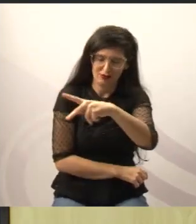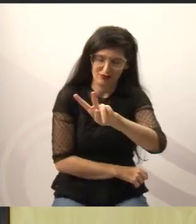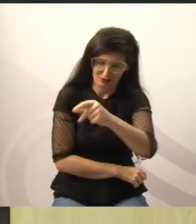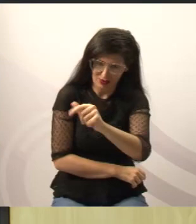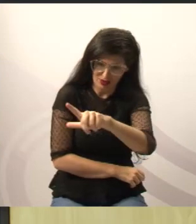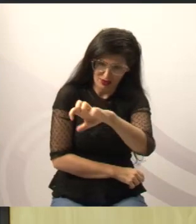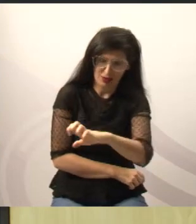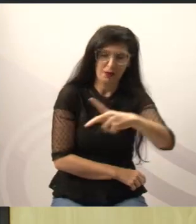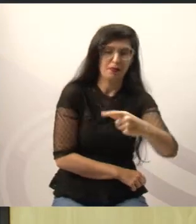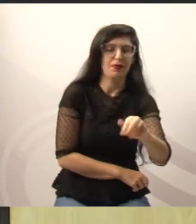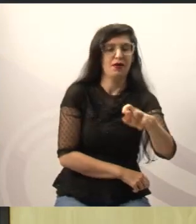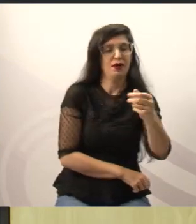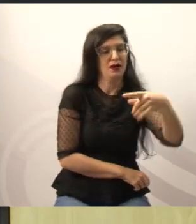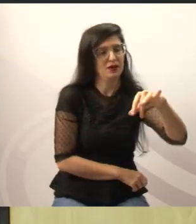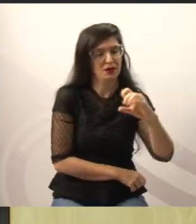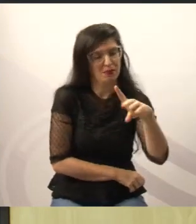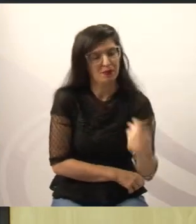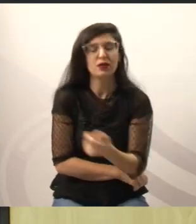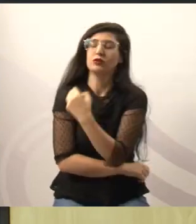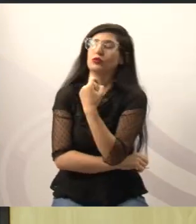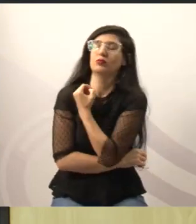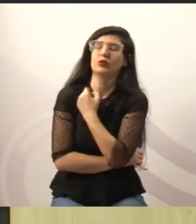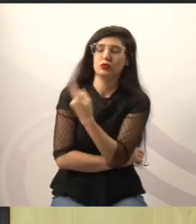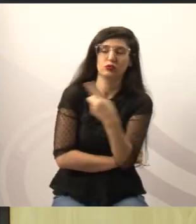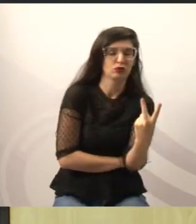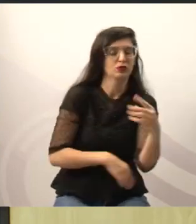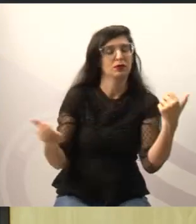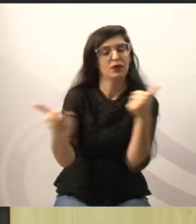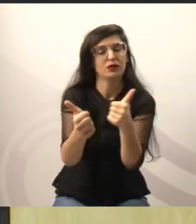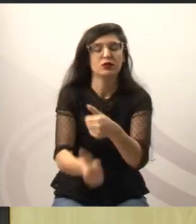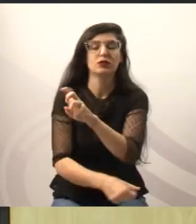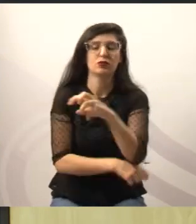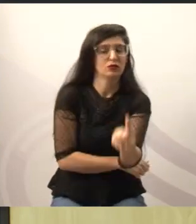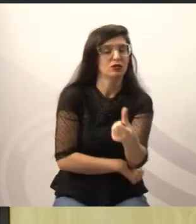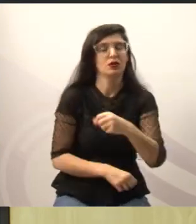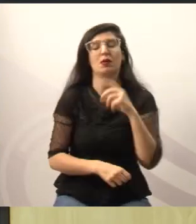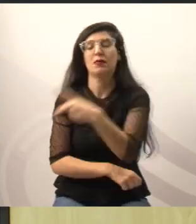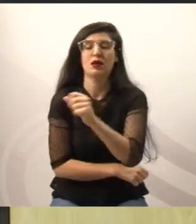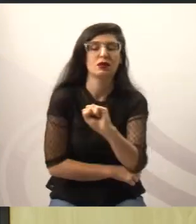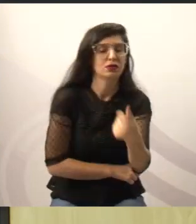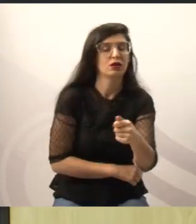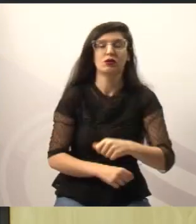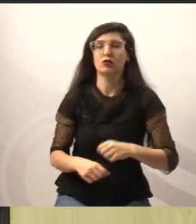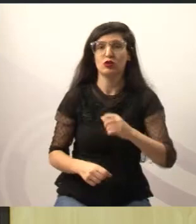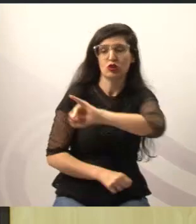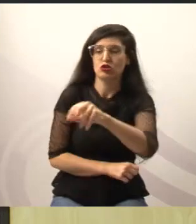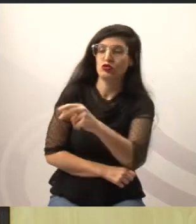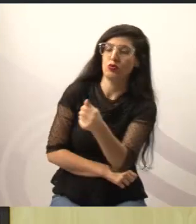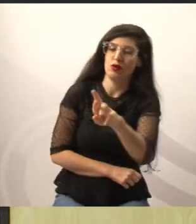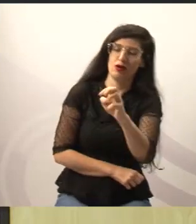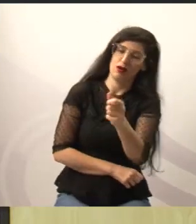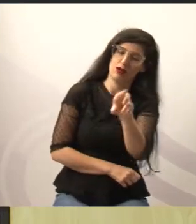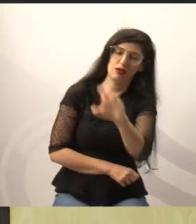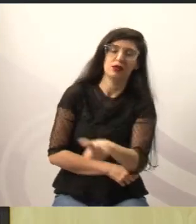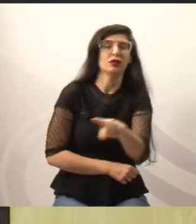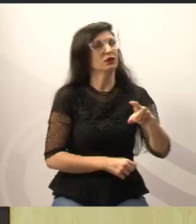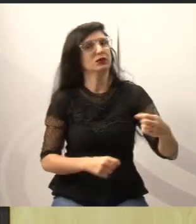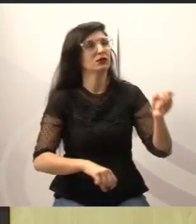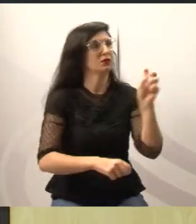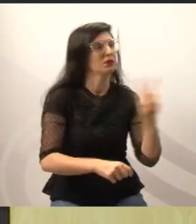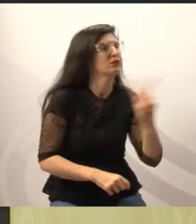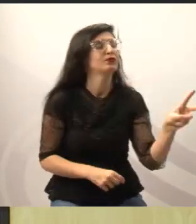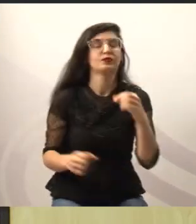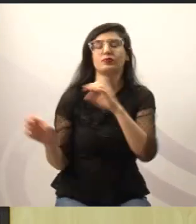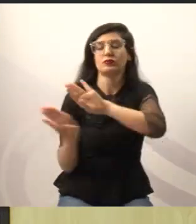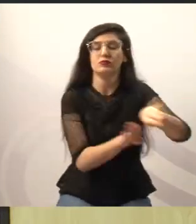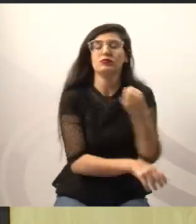Papoulas, entre os números 12 e 56 no Parque Santo Antônio, em Jacareí. Autoria, vereador Juarez Araújo. Requerimento 122.